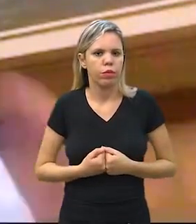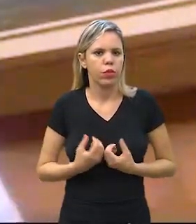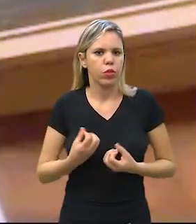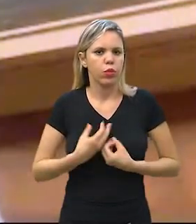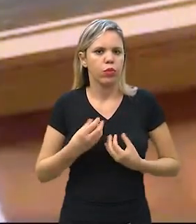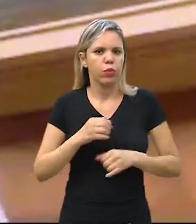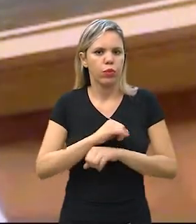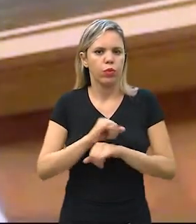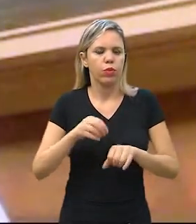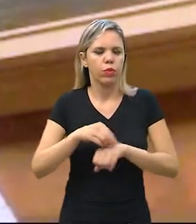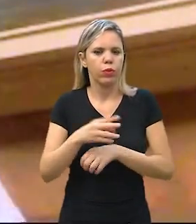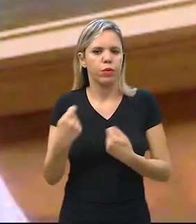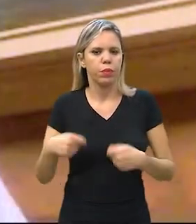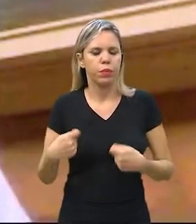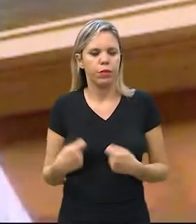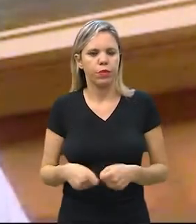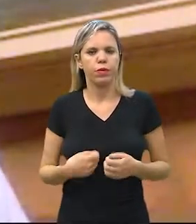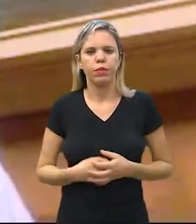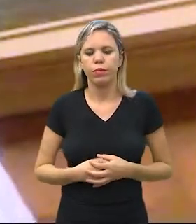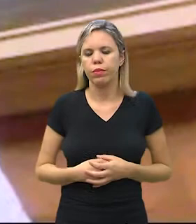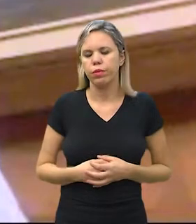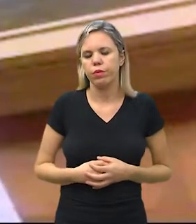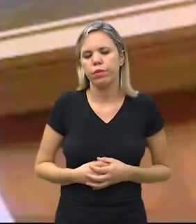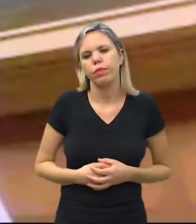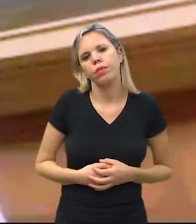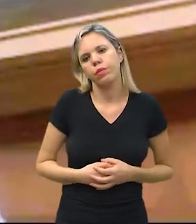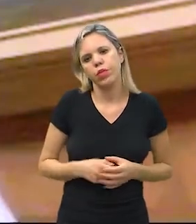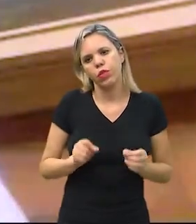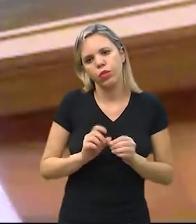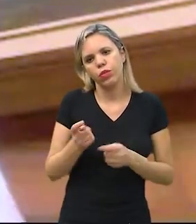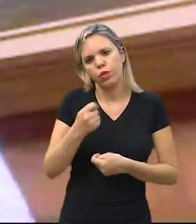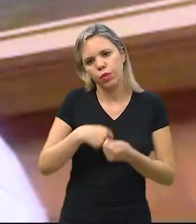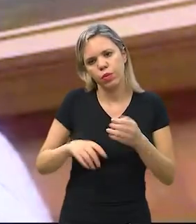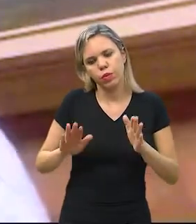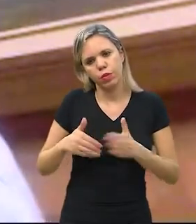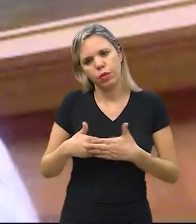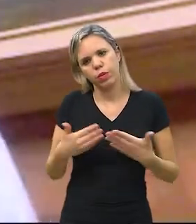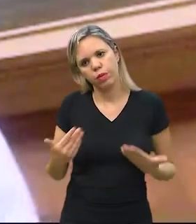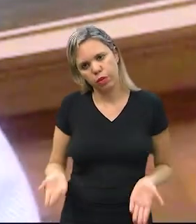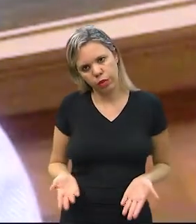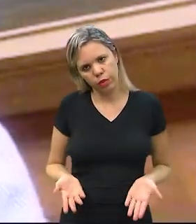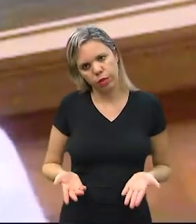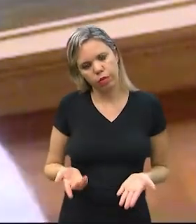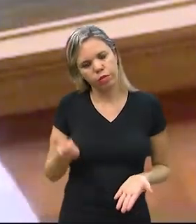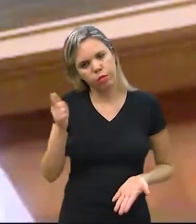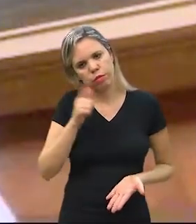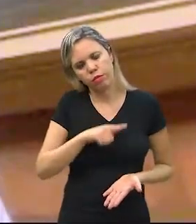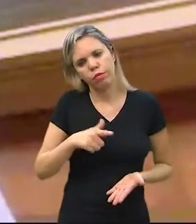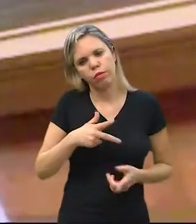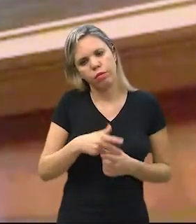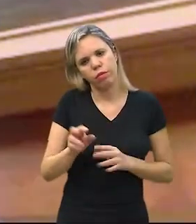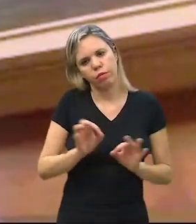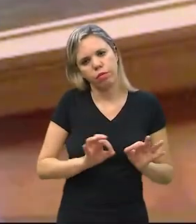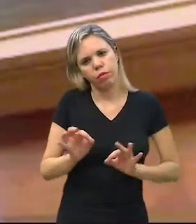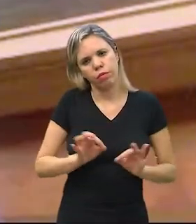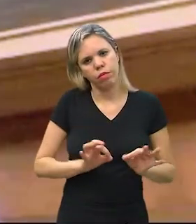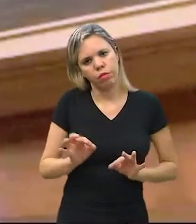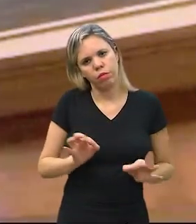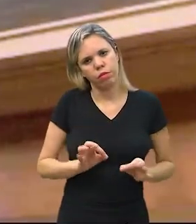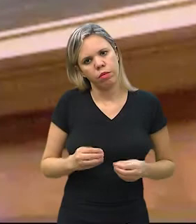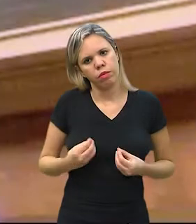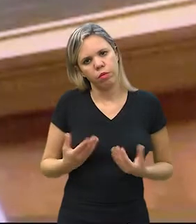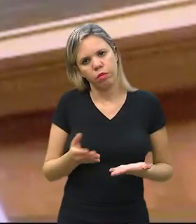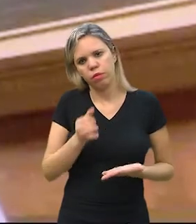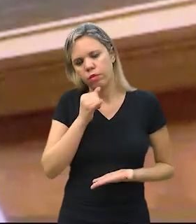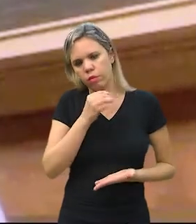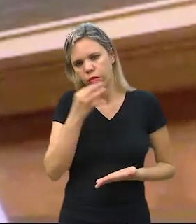todas as informações que ele precisava e tal. Enfim, ele fechou o negócio e, através da organização, ele foi